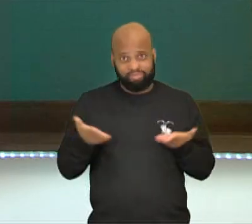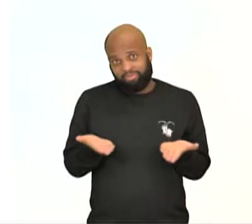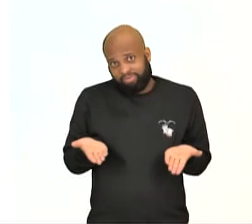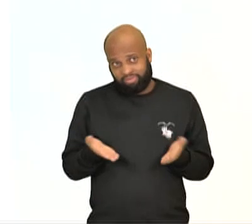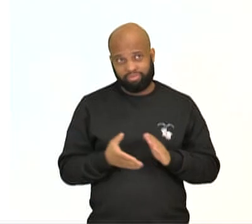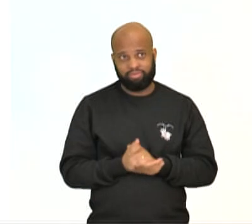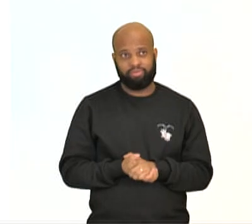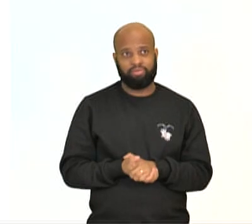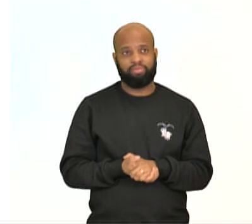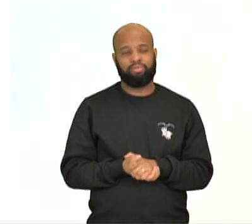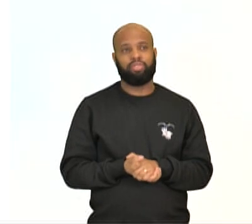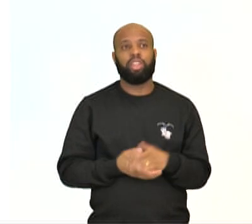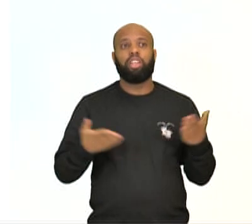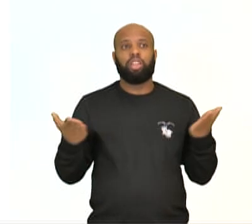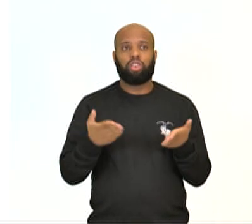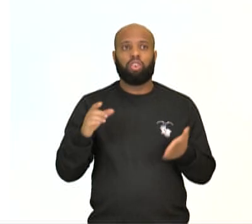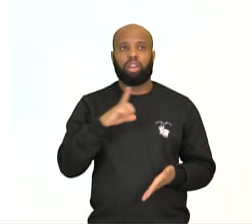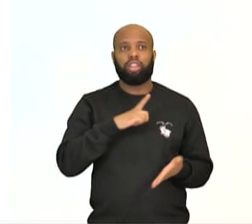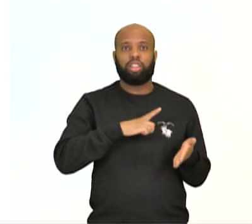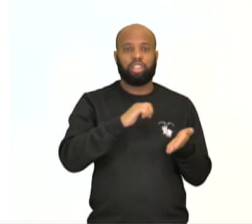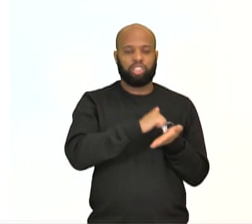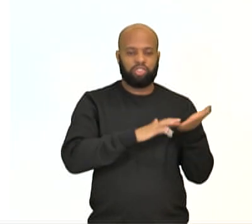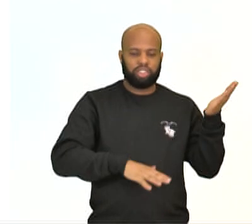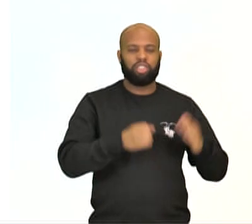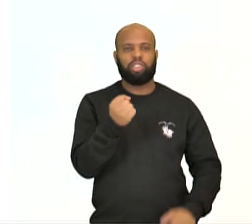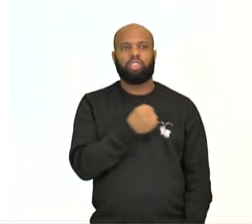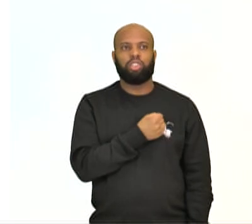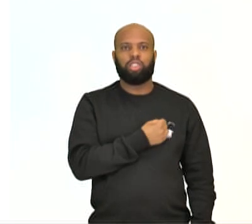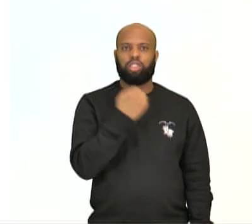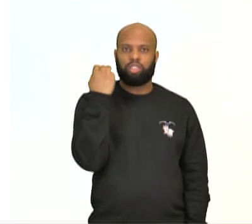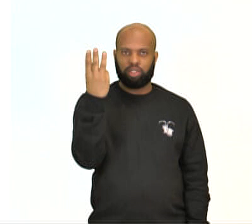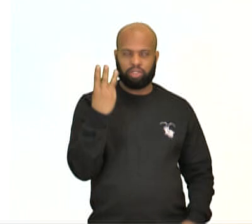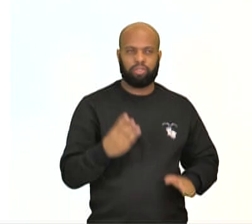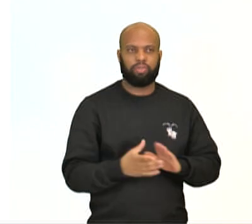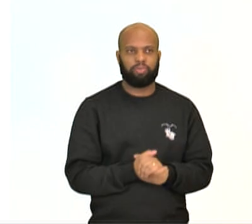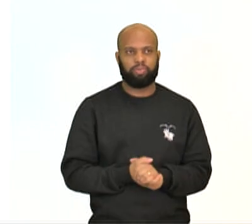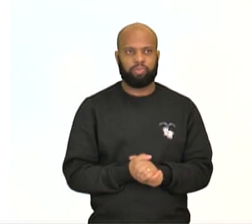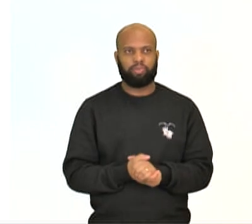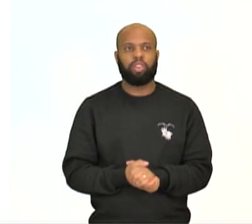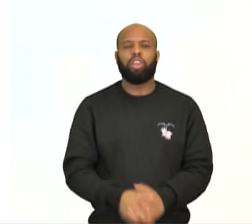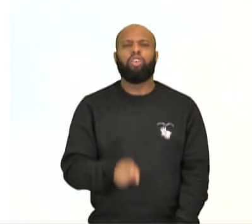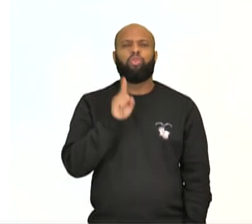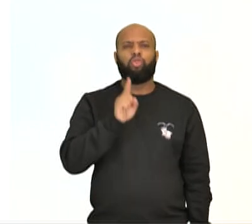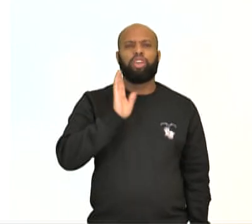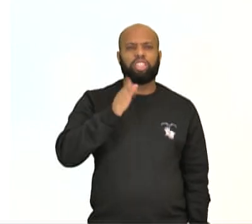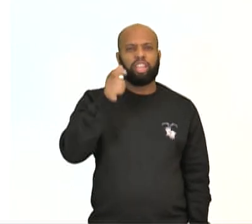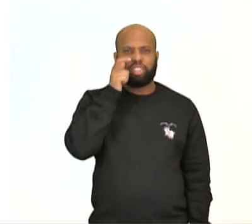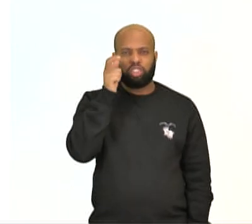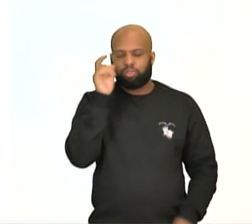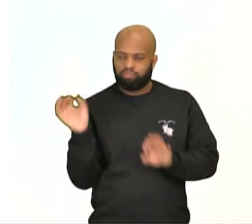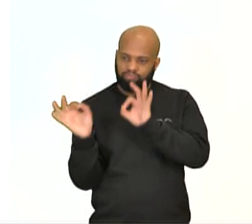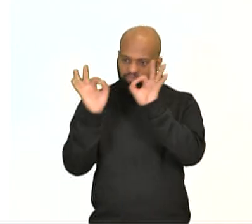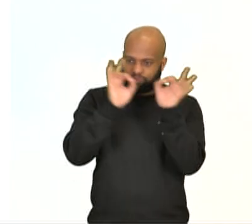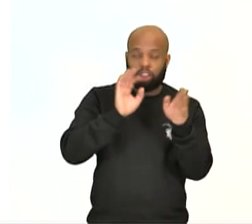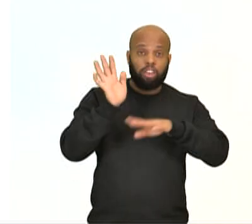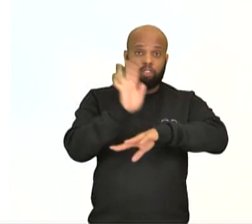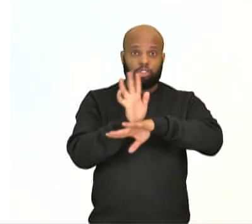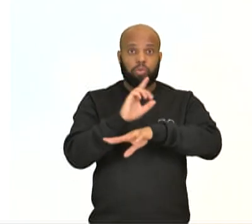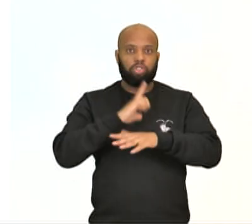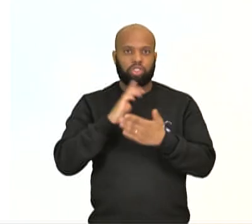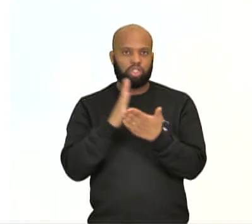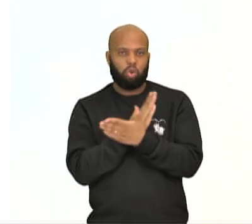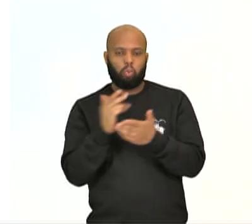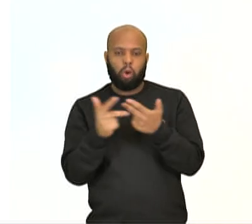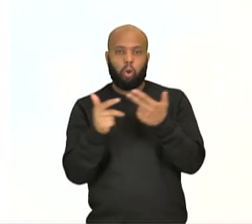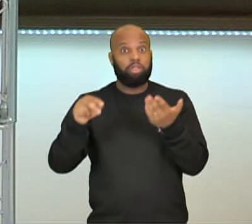atualidade. E agora a gente chega no nosso terceiro e último exercício. Você já assistiu algum filme com alguma cena